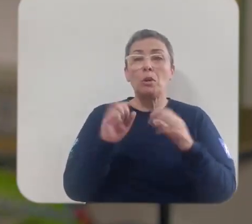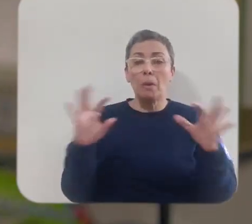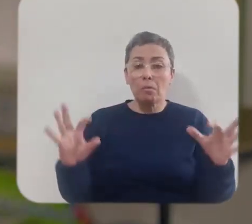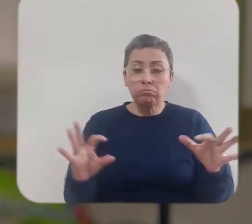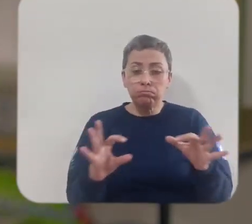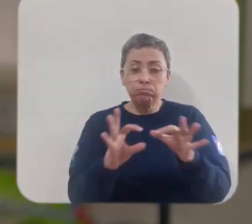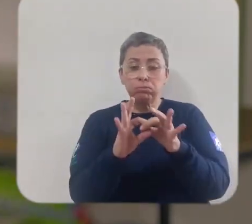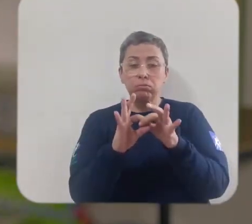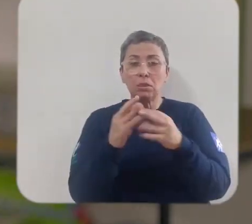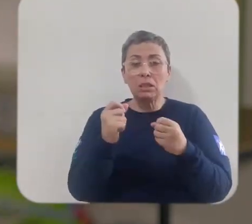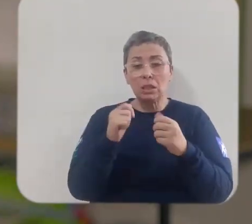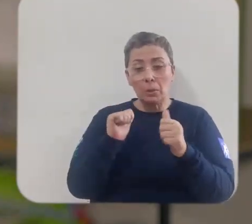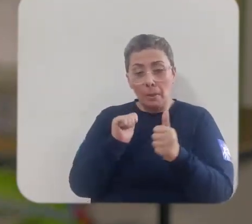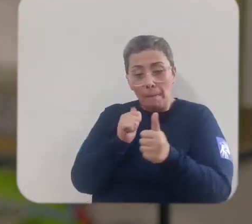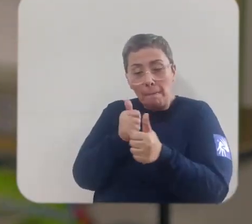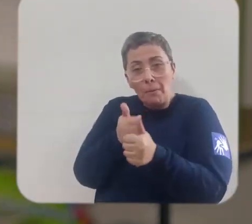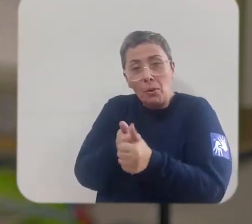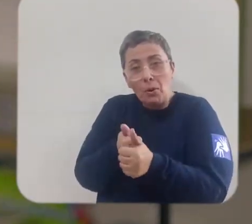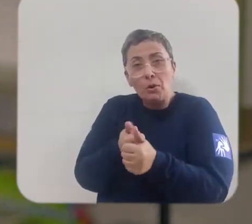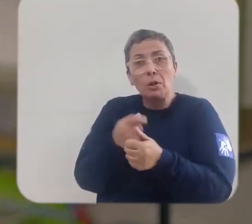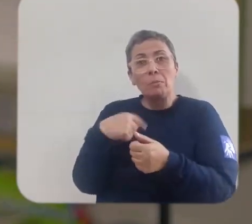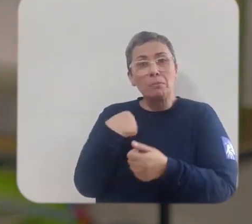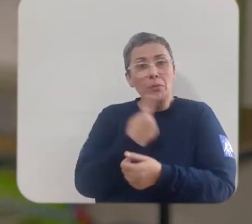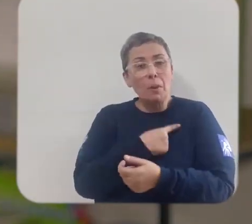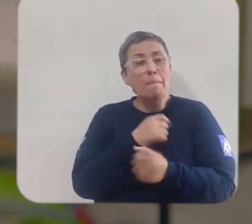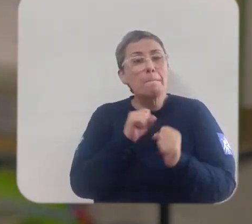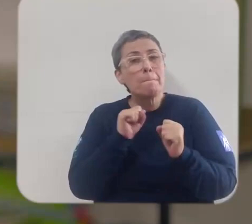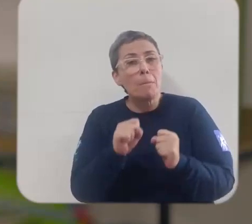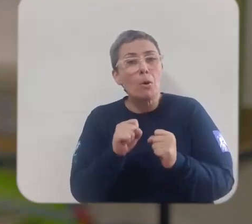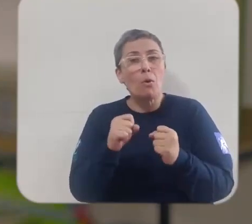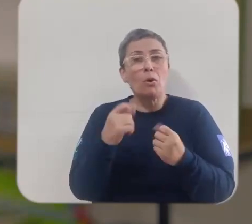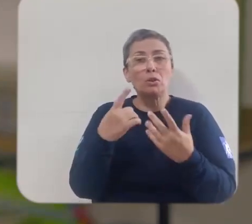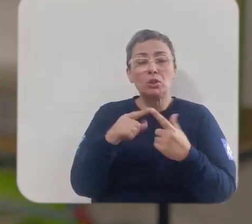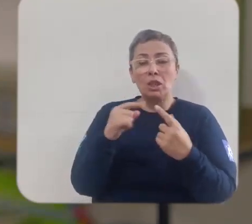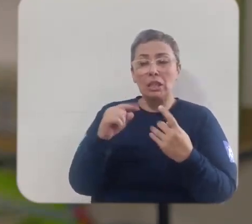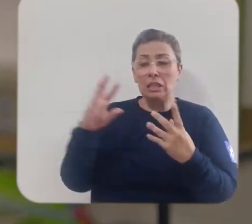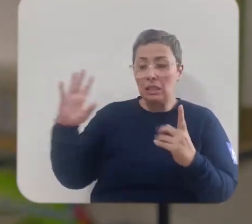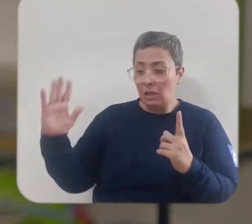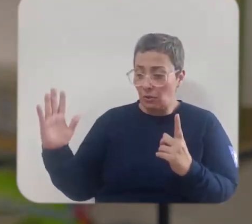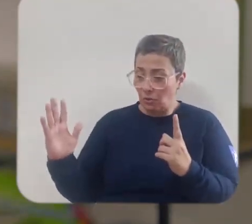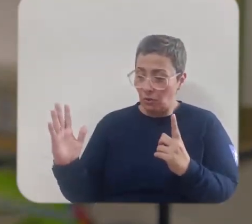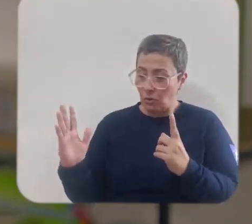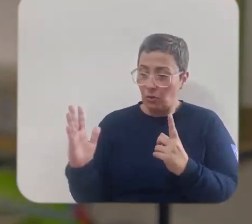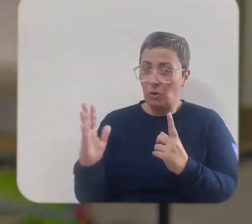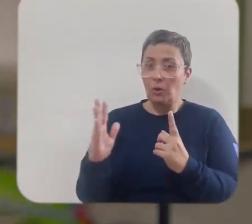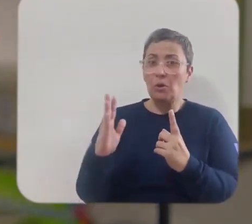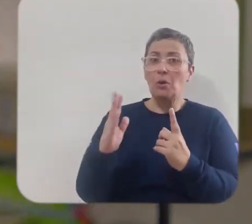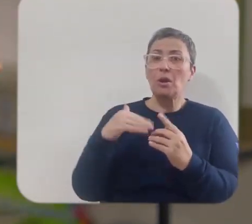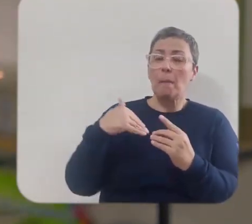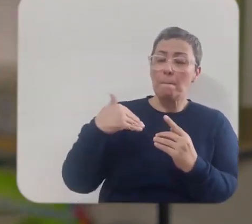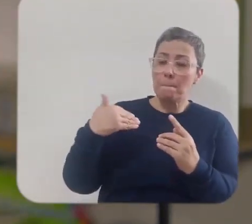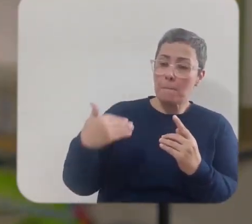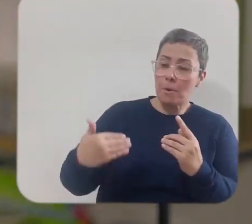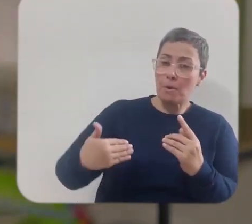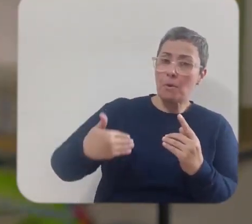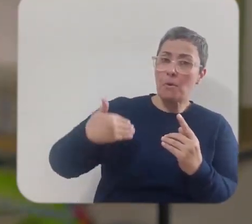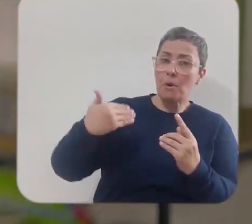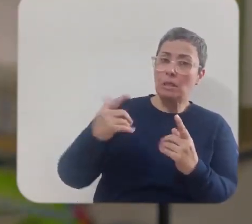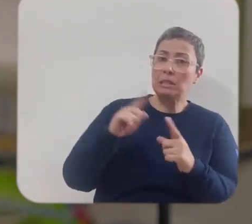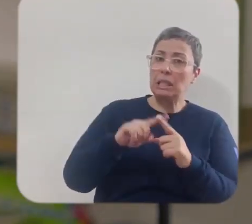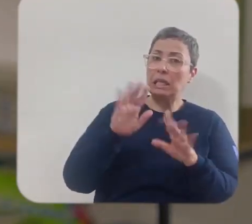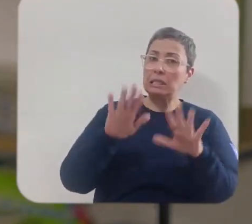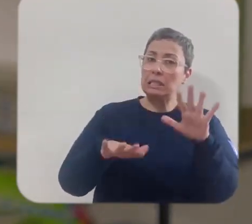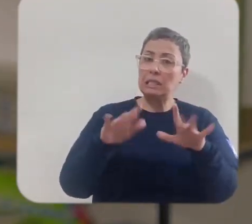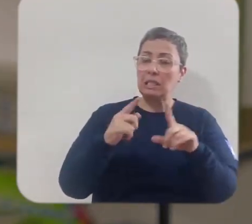criando vínculo, se aproximando, para a gente poder trazer de forma gradual. Porque aquilo que